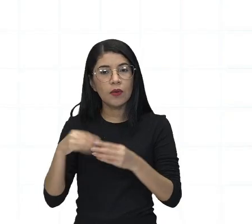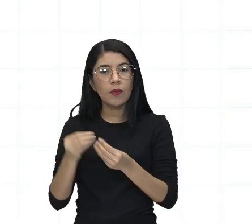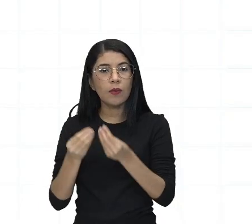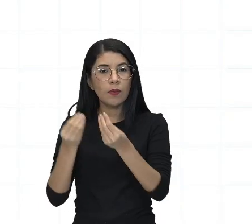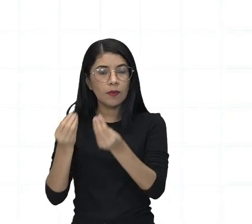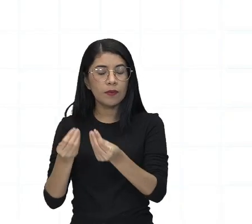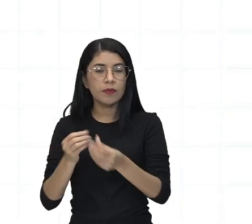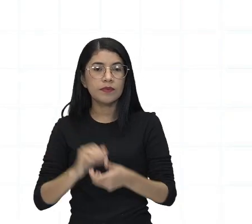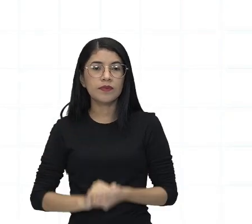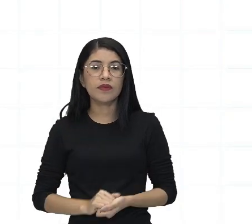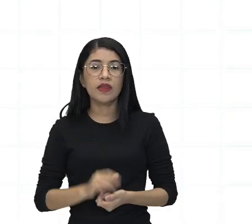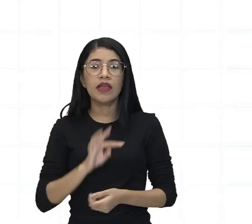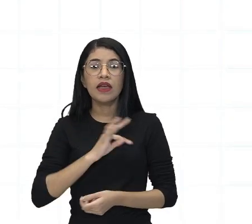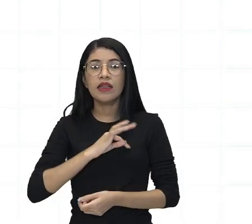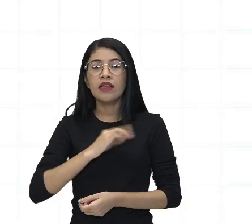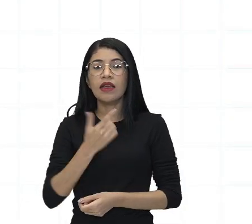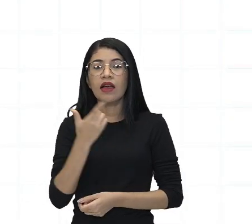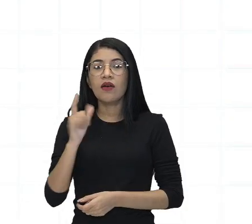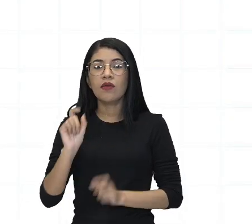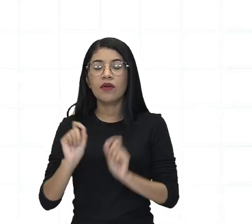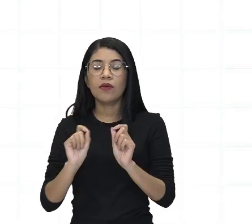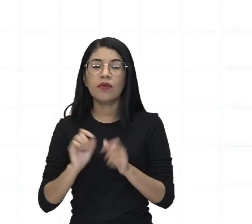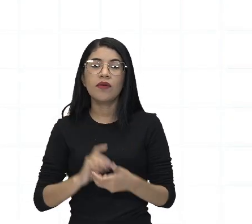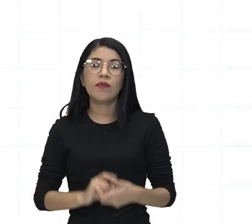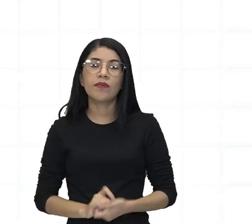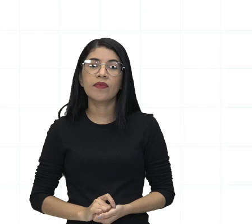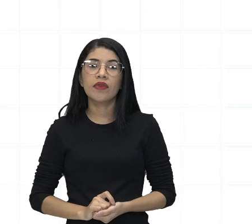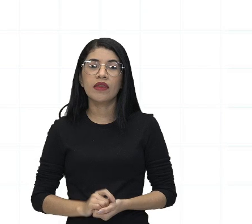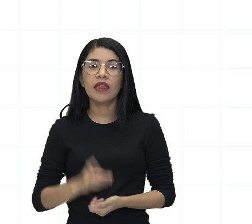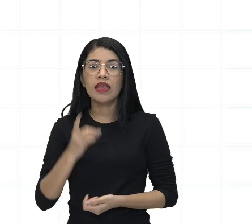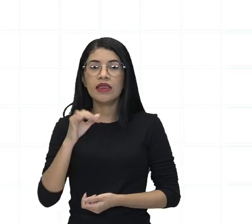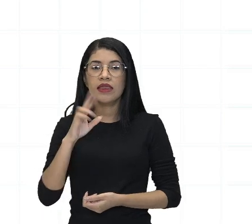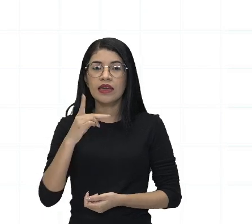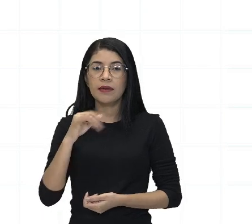outra técnica de pintura que é chamada dripping ou